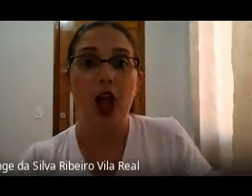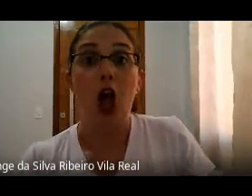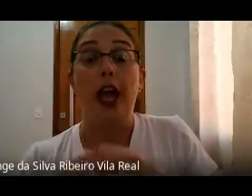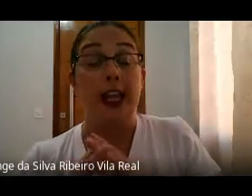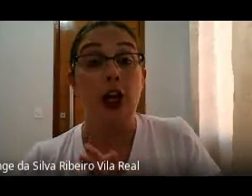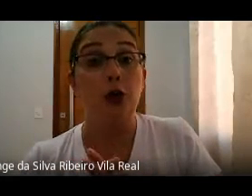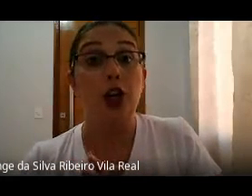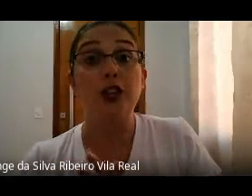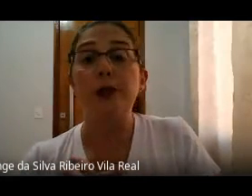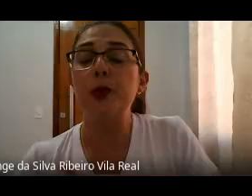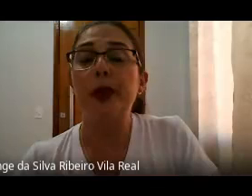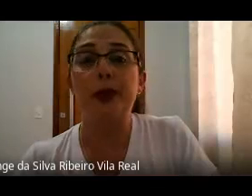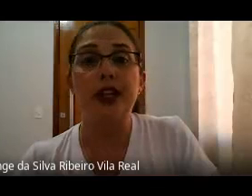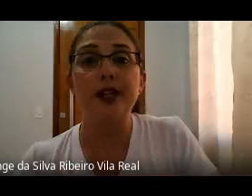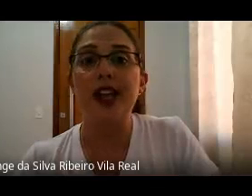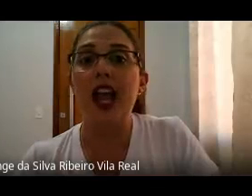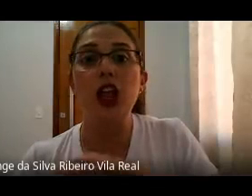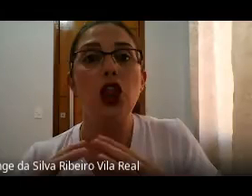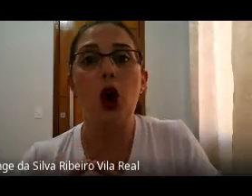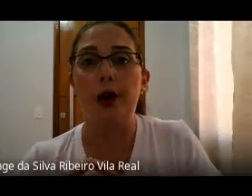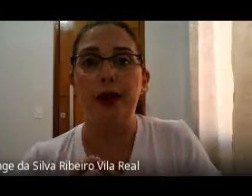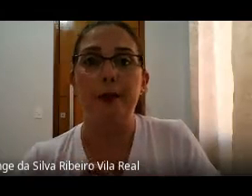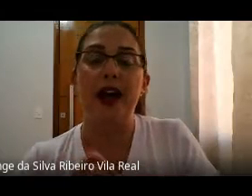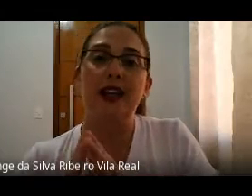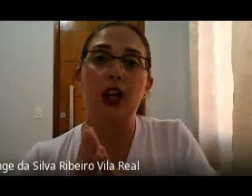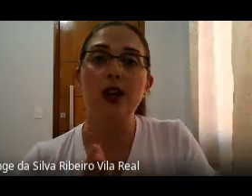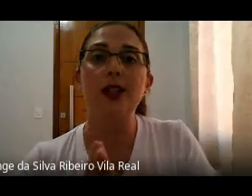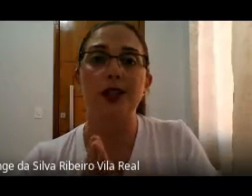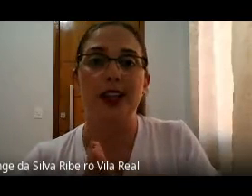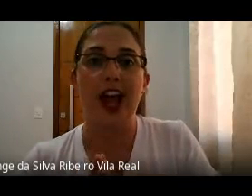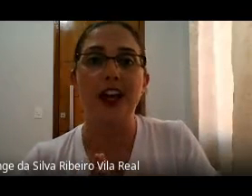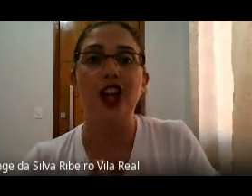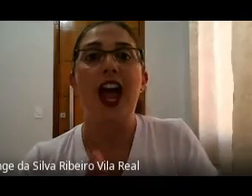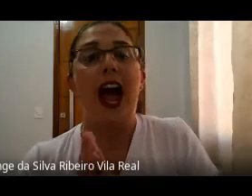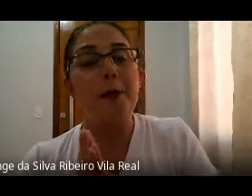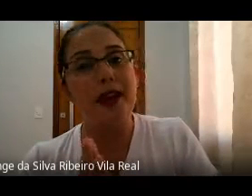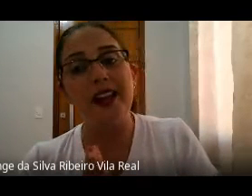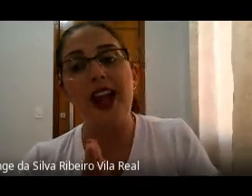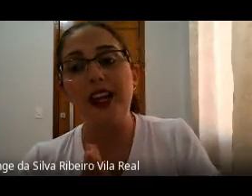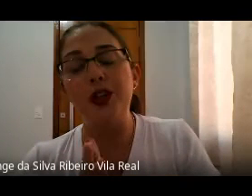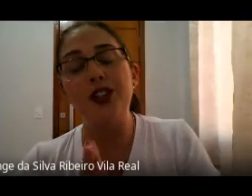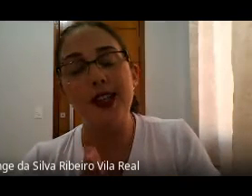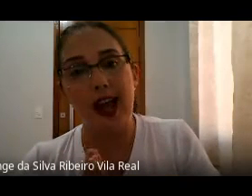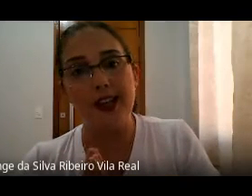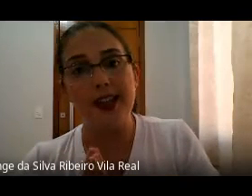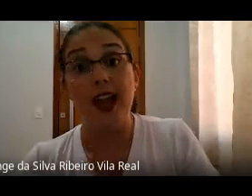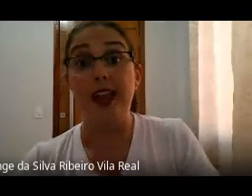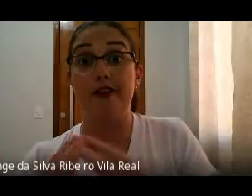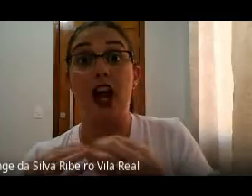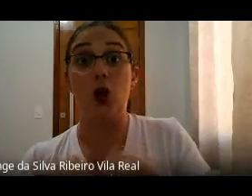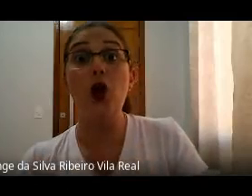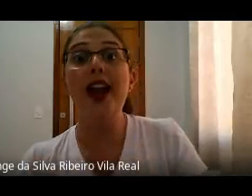fala. Então, nós vemos uma importância enorme para que a nossa sociedade aprenda a língua de